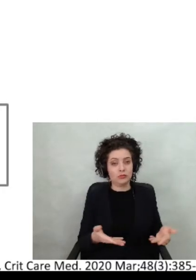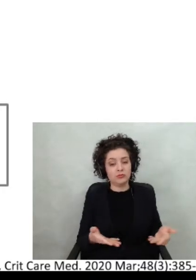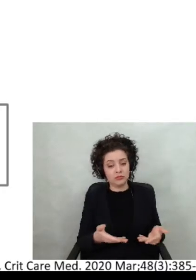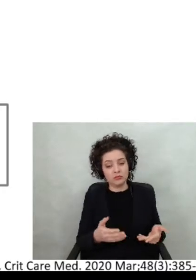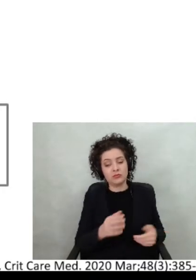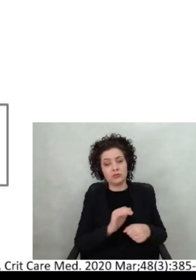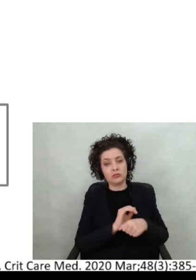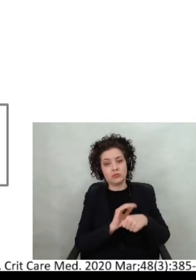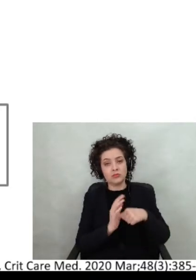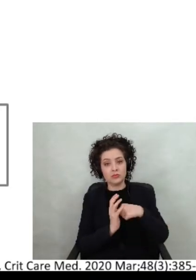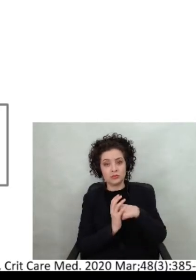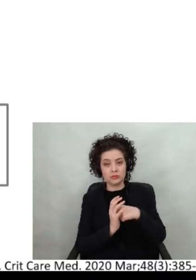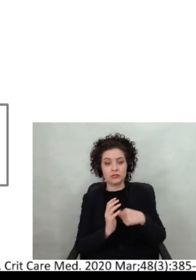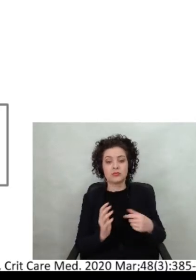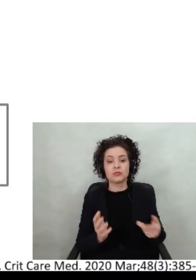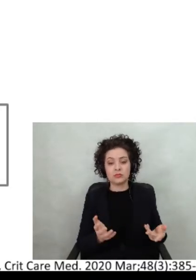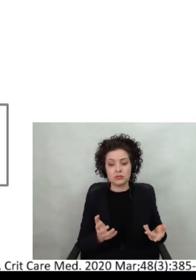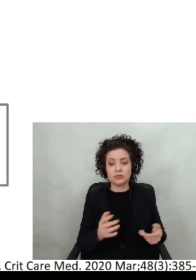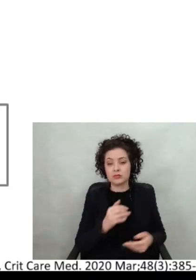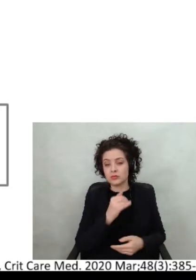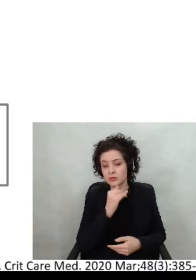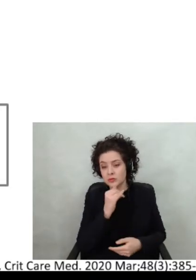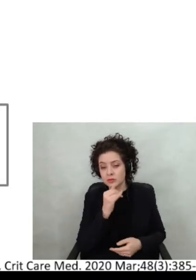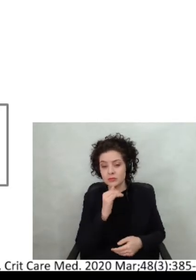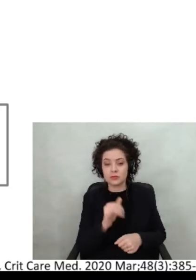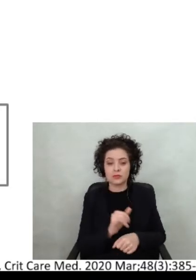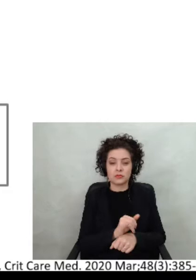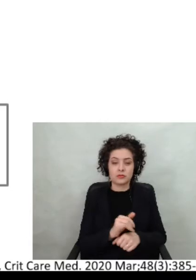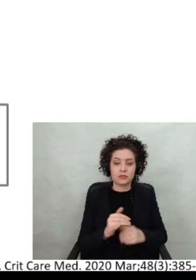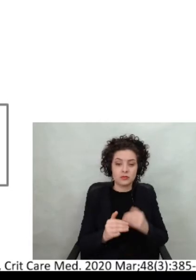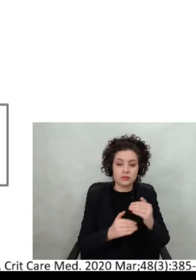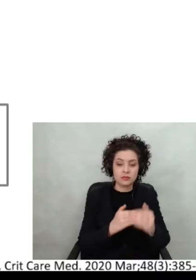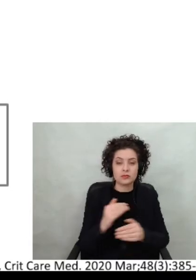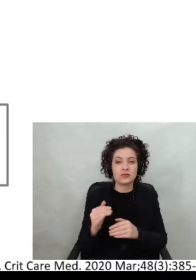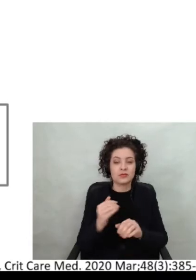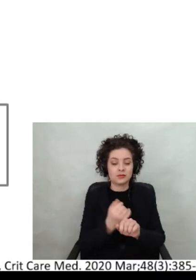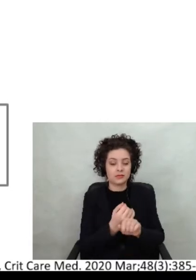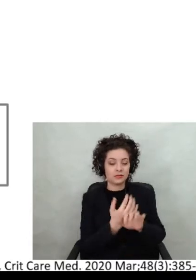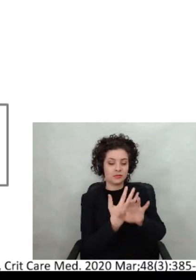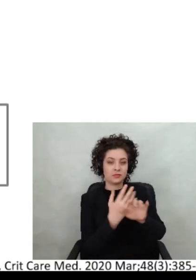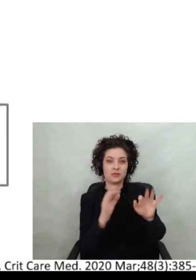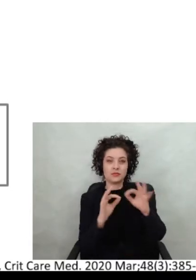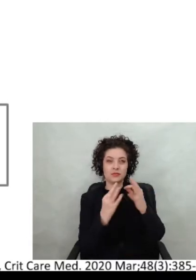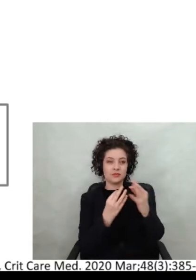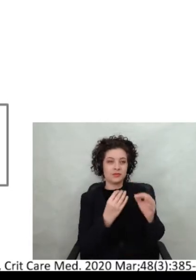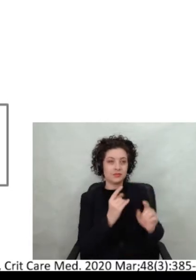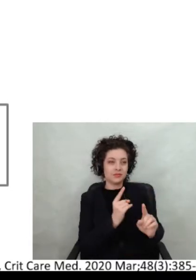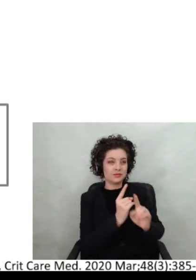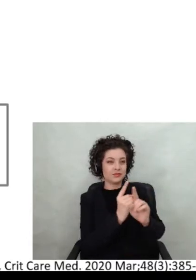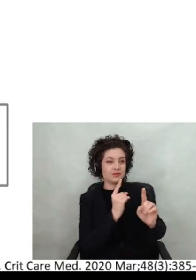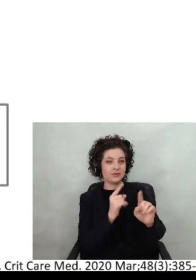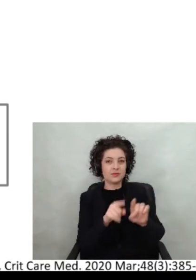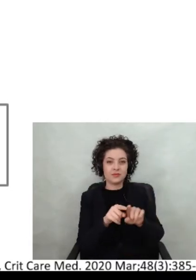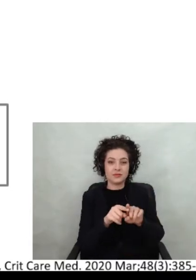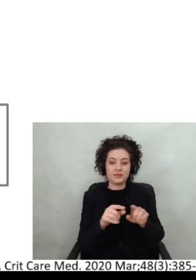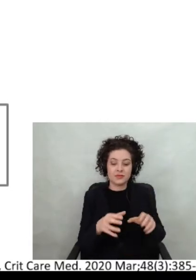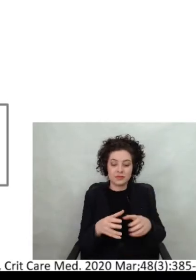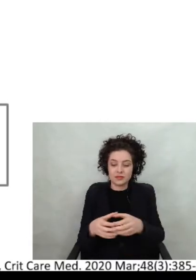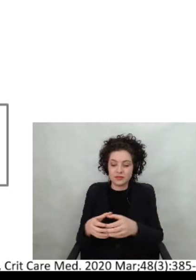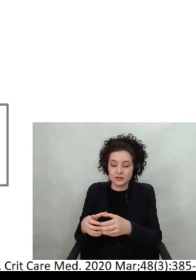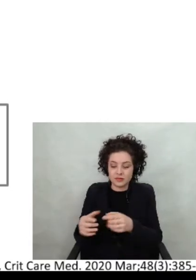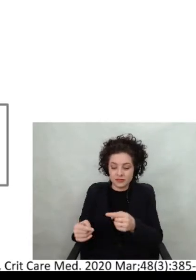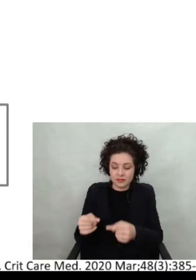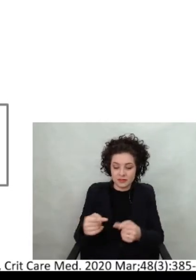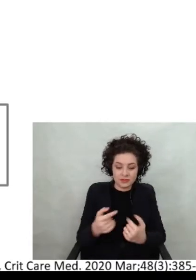Covid-19, por exemplo, desenvolvendo estratégias de visita virtual com a família, desenvolvendo muito apoio, grupos de apoio e discussão para suporte